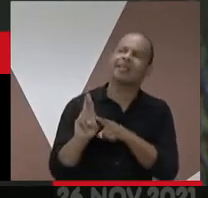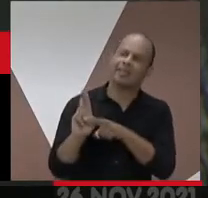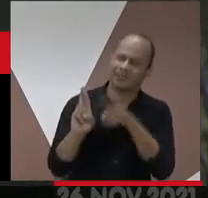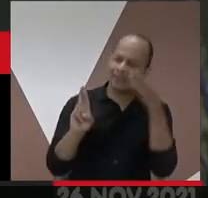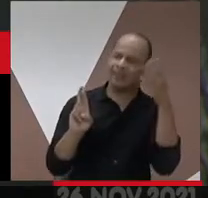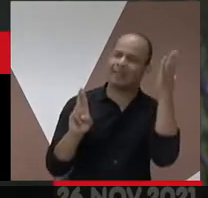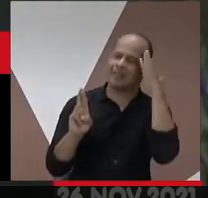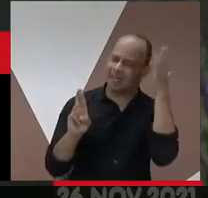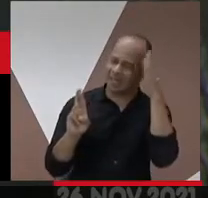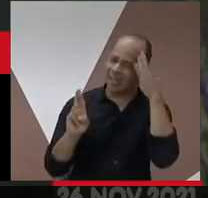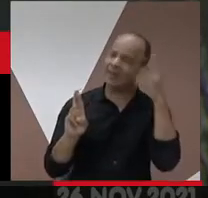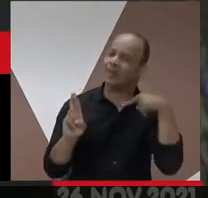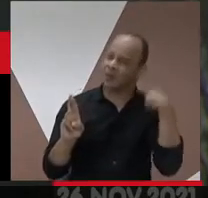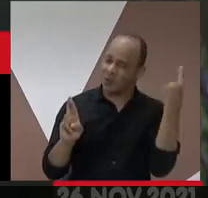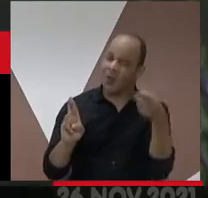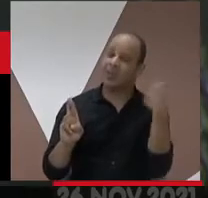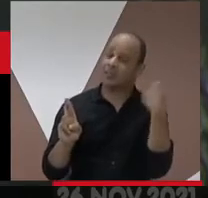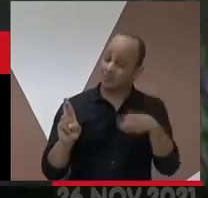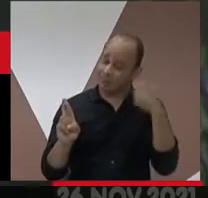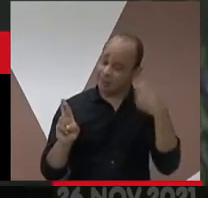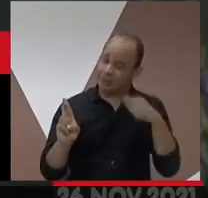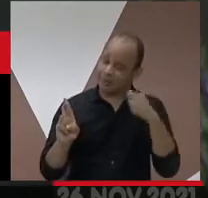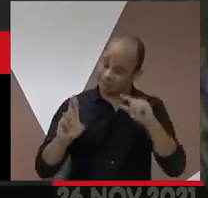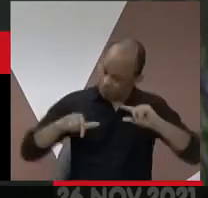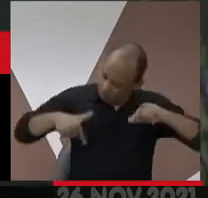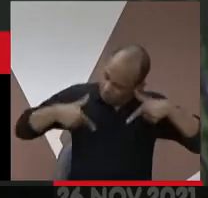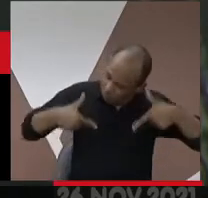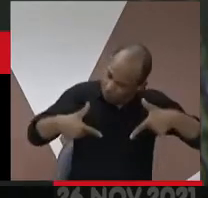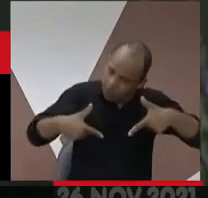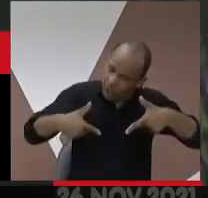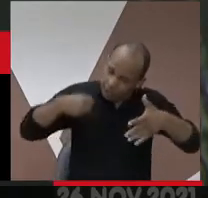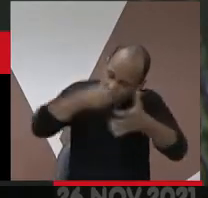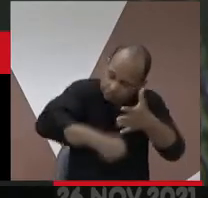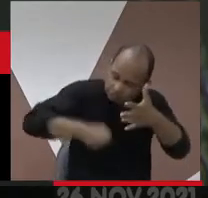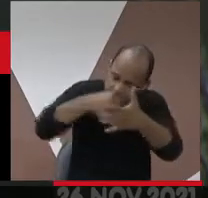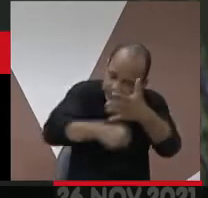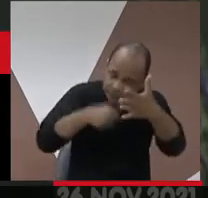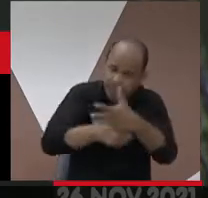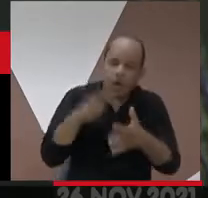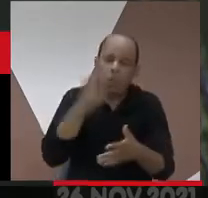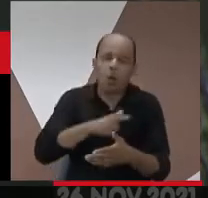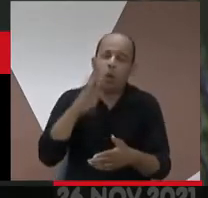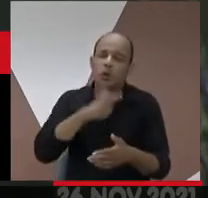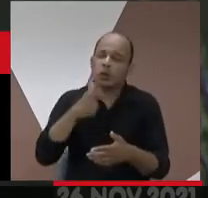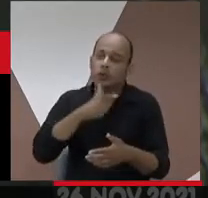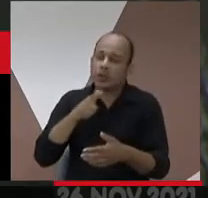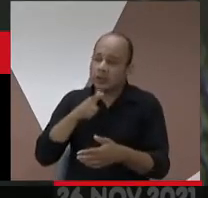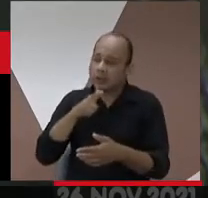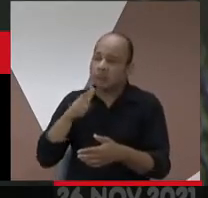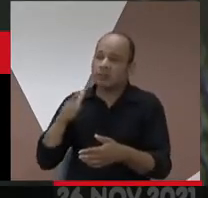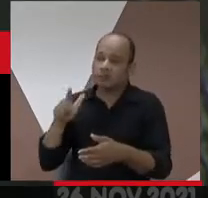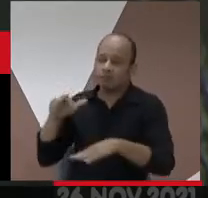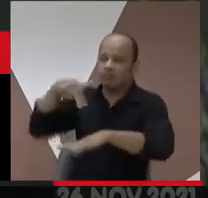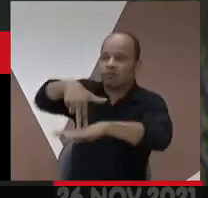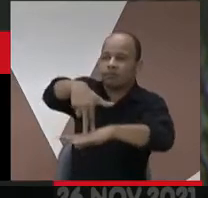estar brigando, né, para ter os espaços, ocupar os espaços. Posso tirar?